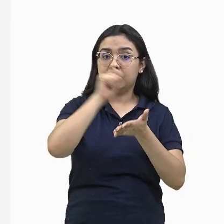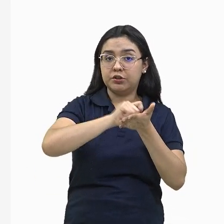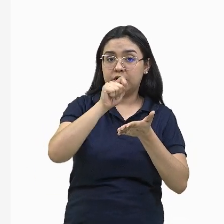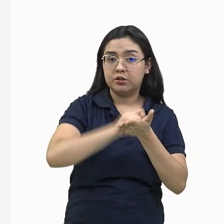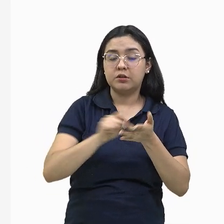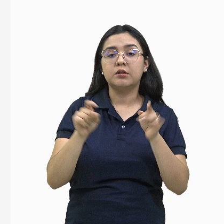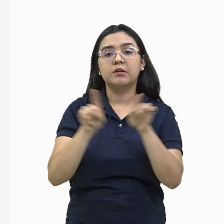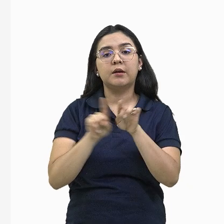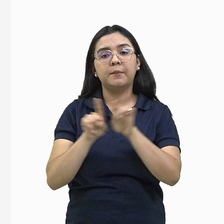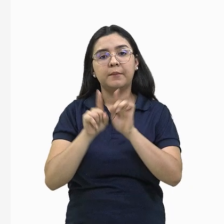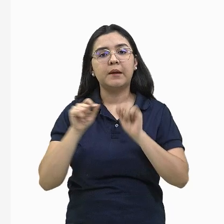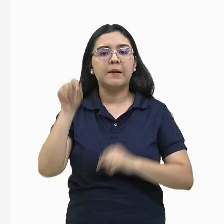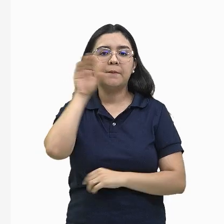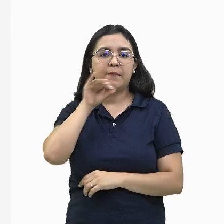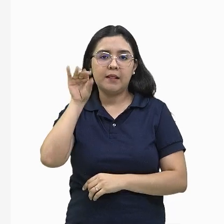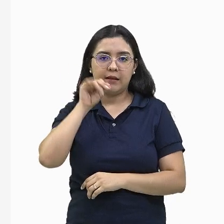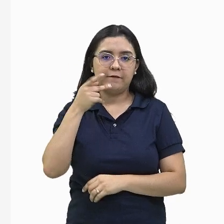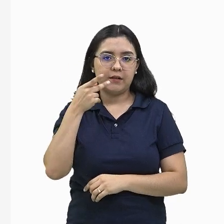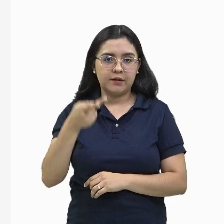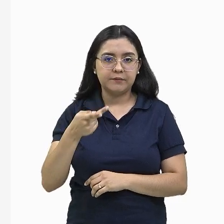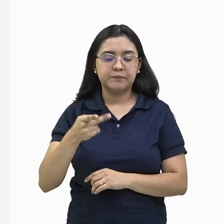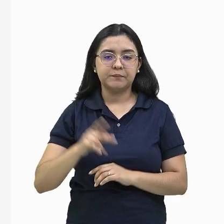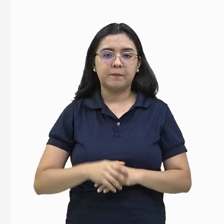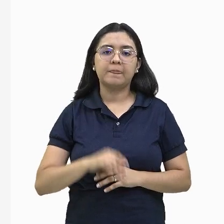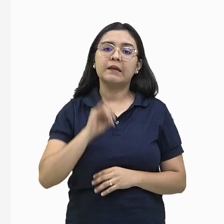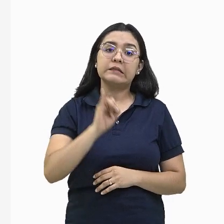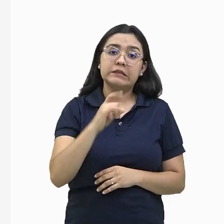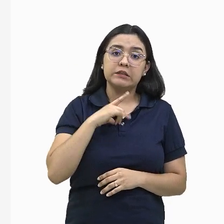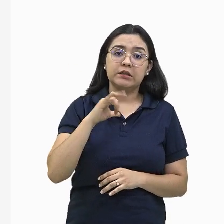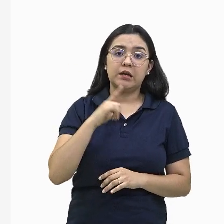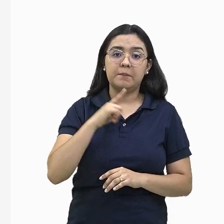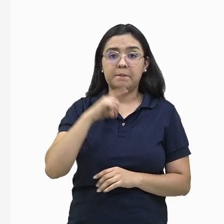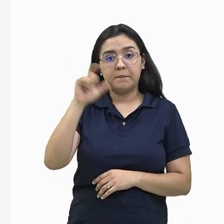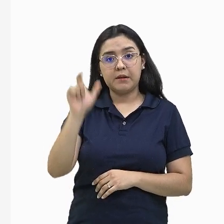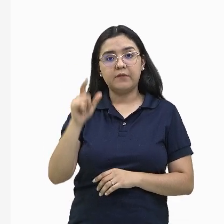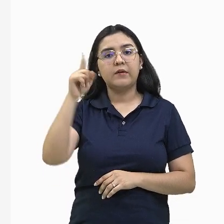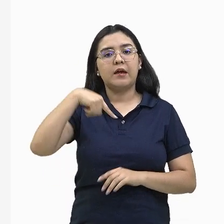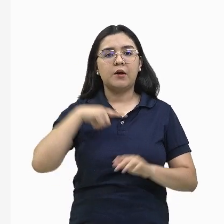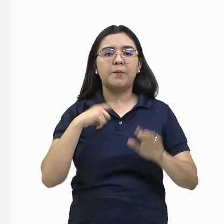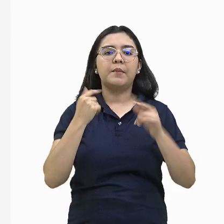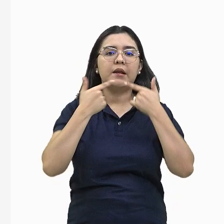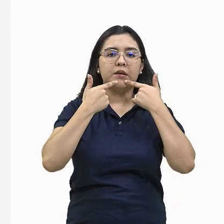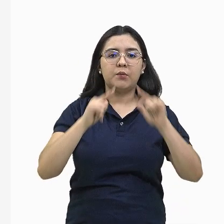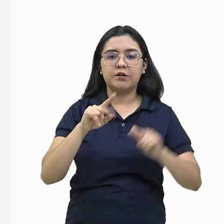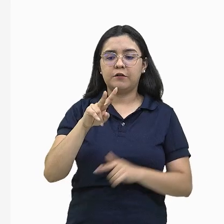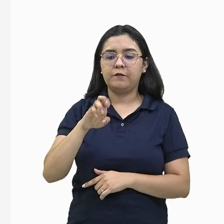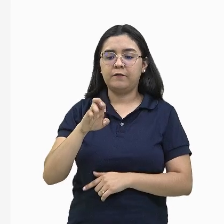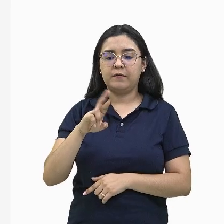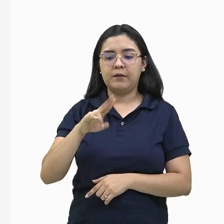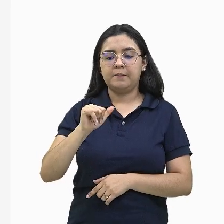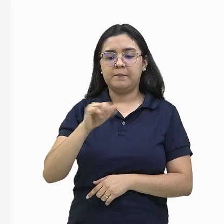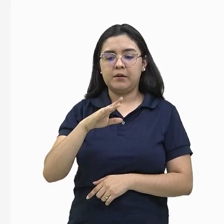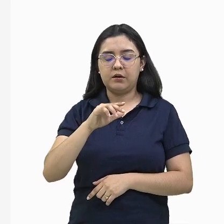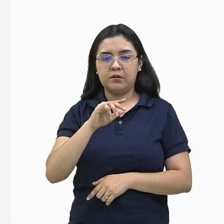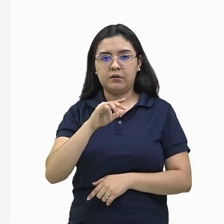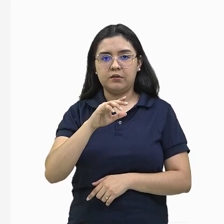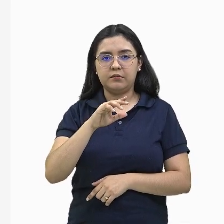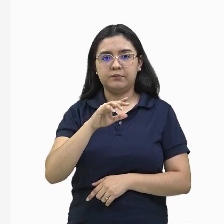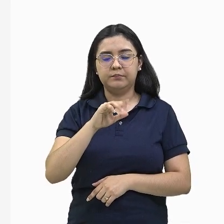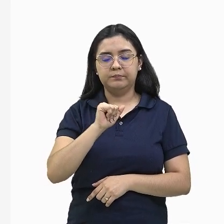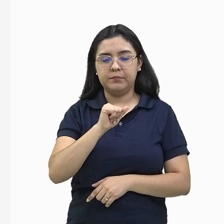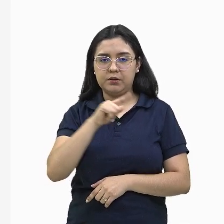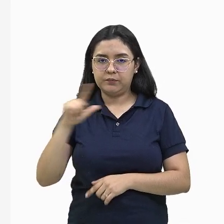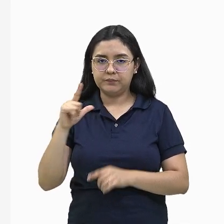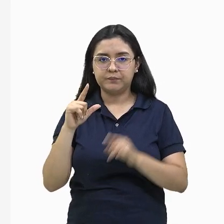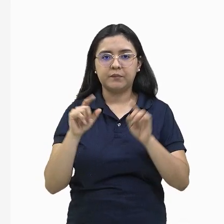escrita quanto falada. Se tiver palavra, é linguagem verbal. E elementos